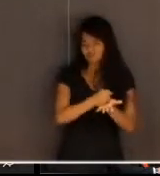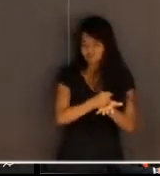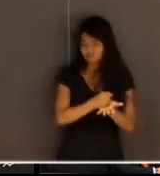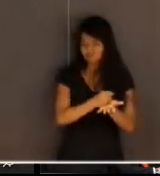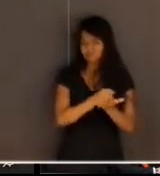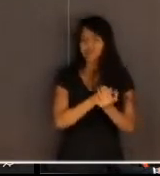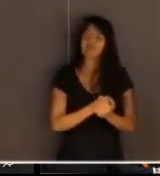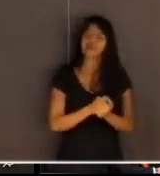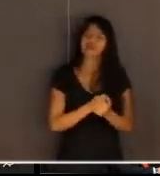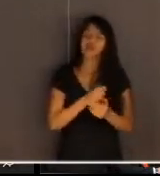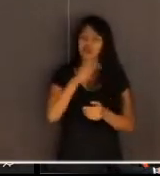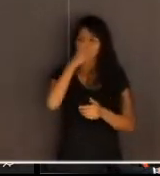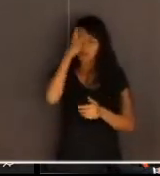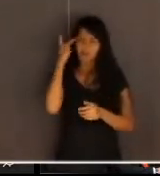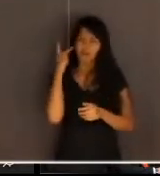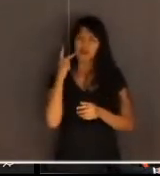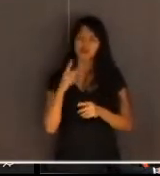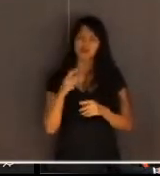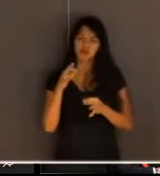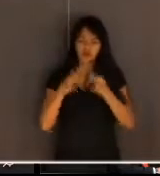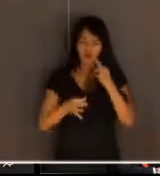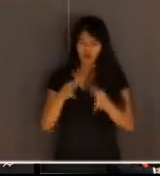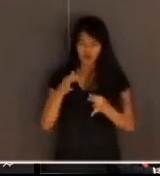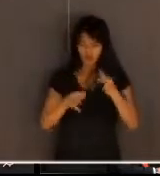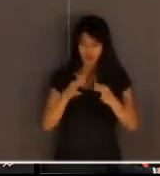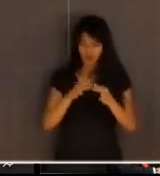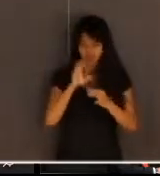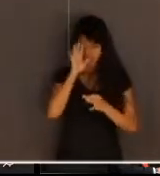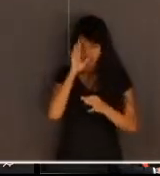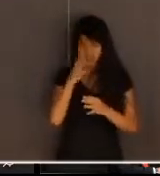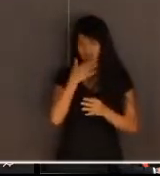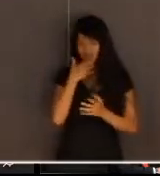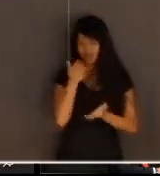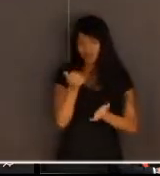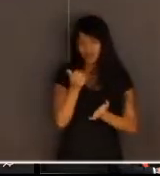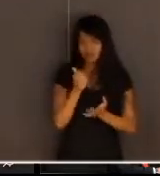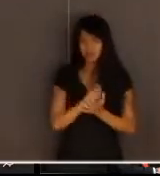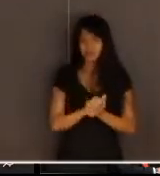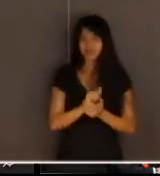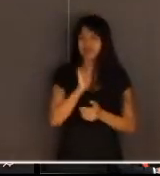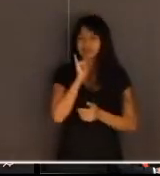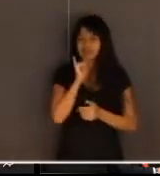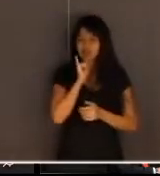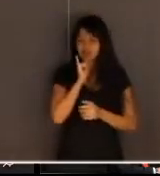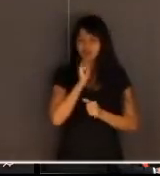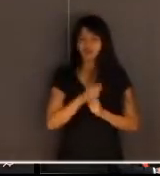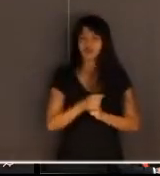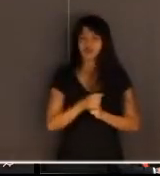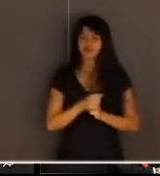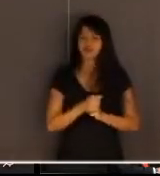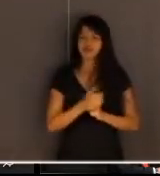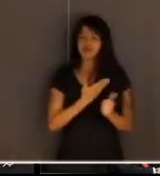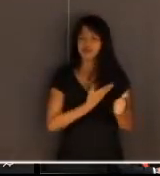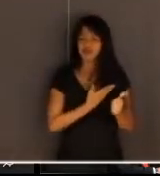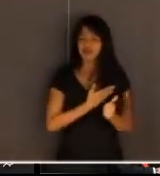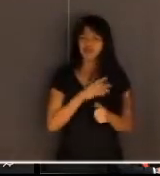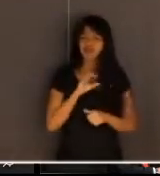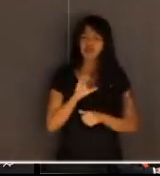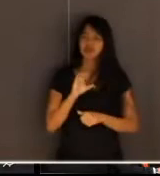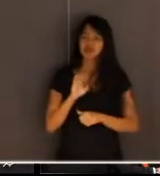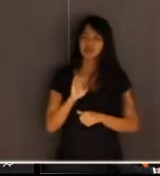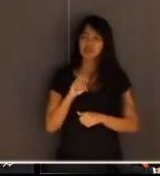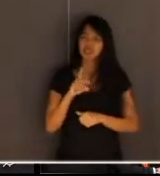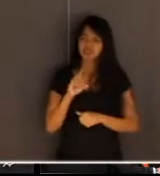decida da melhor maneira possível. O colega César Danilo, na parte da manhã, ele falou